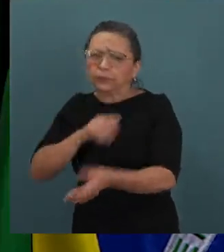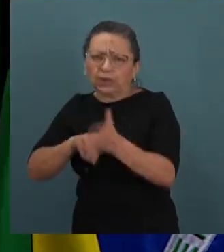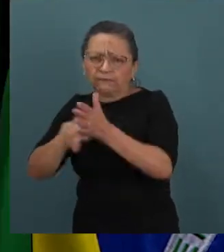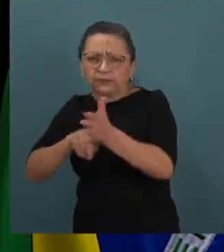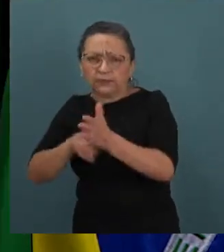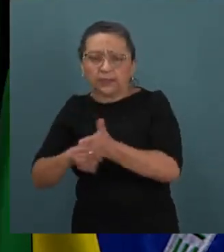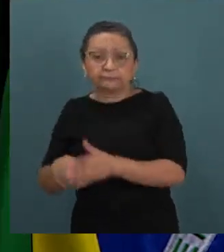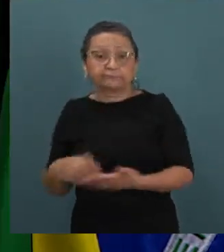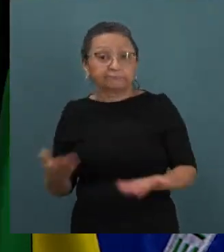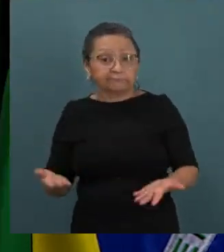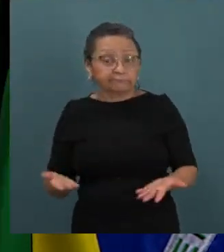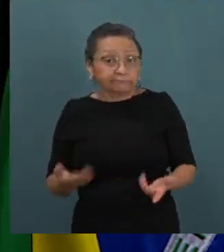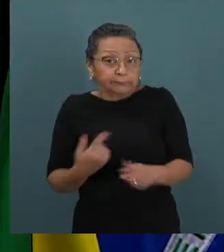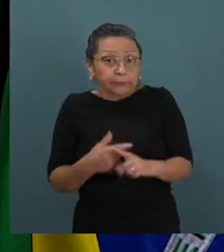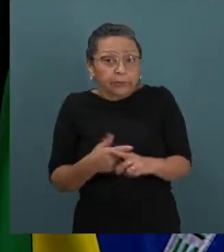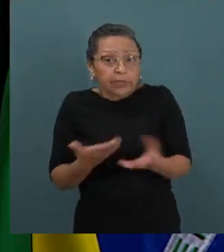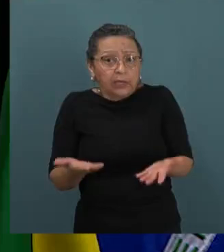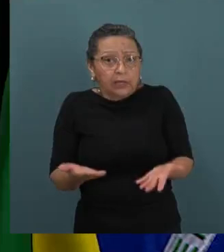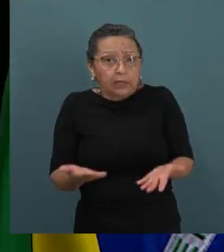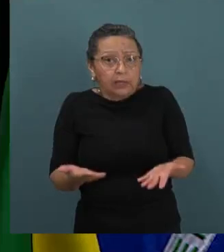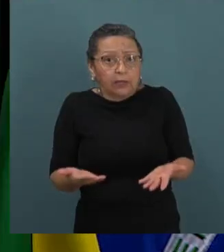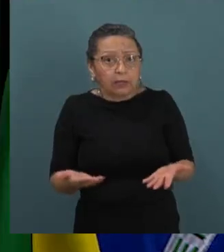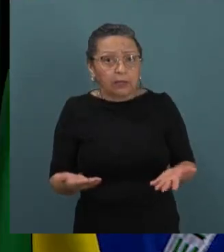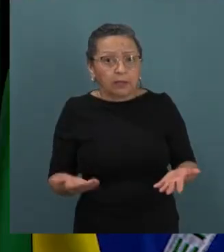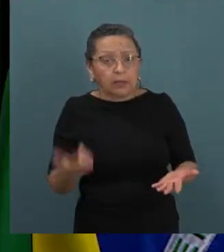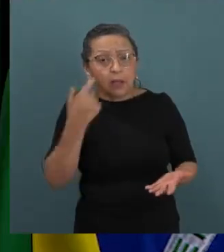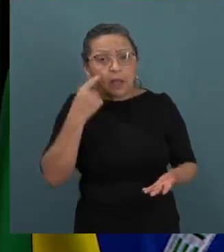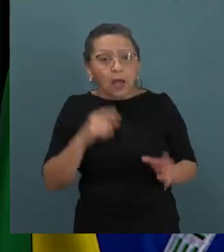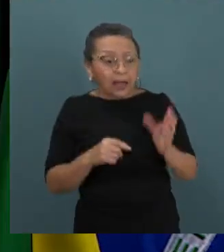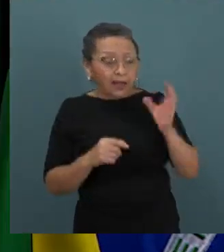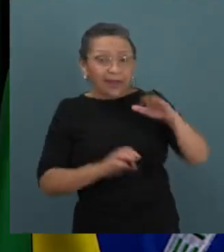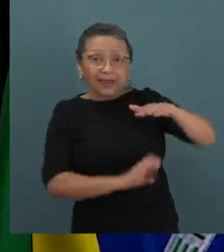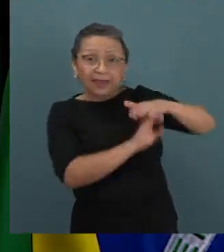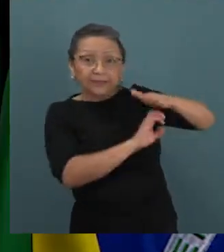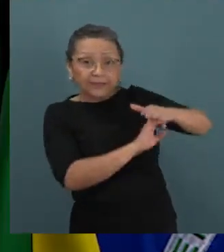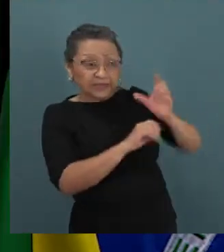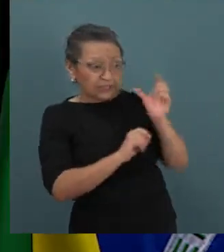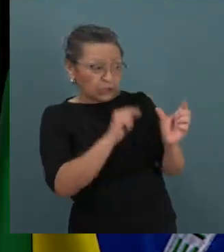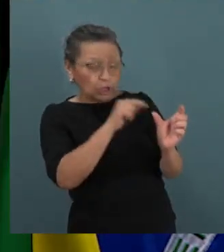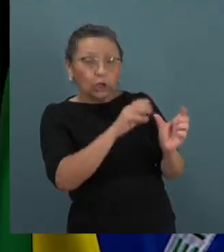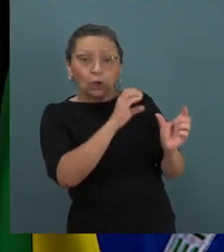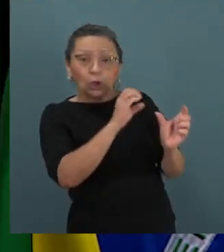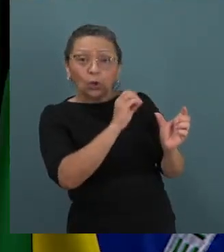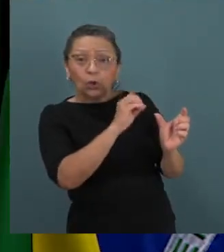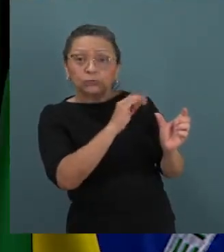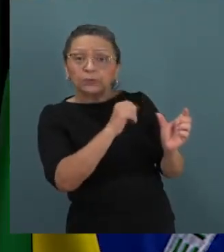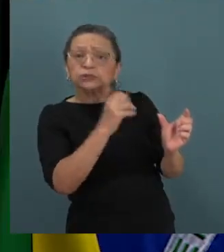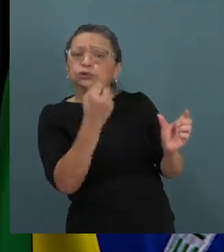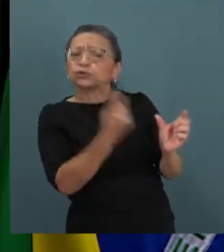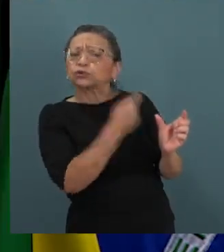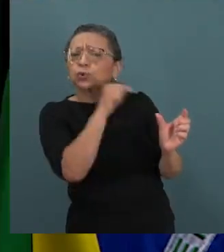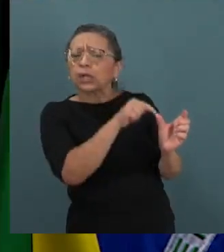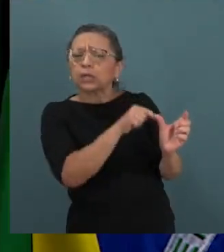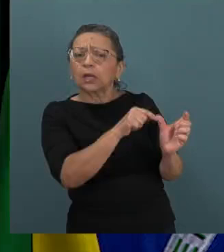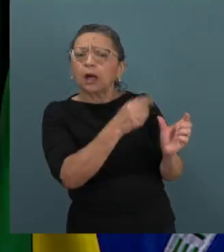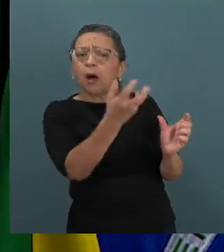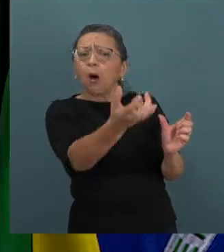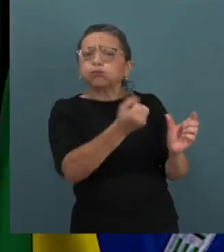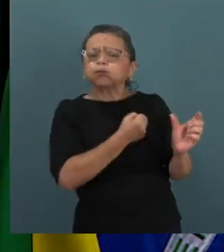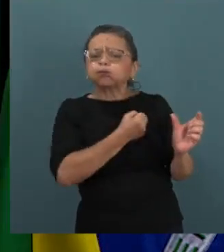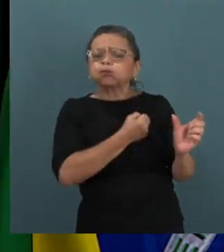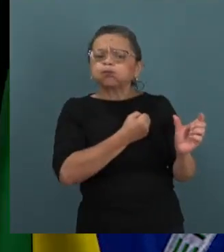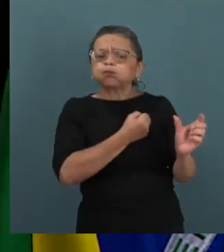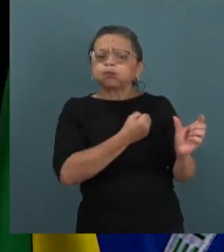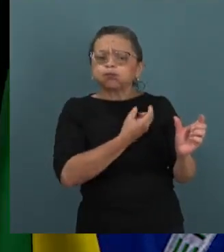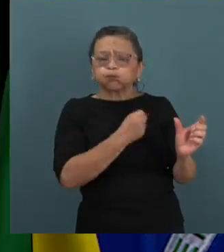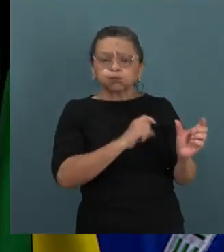de contas, a Ótima sozinha recebeu um volume 13 vezes maior que